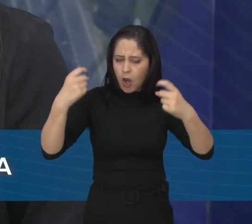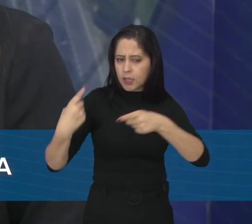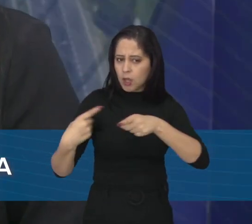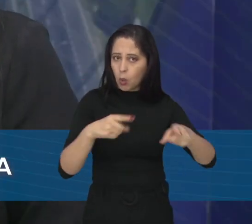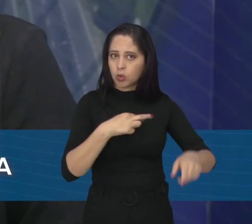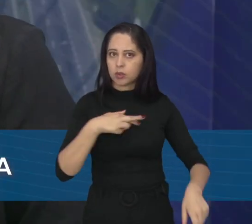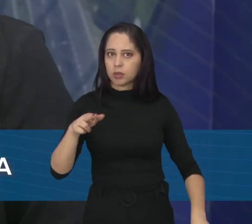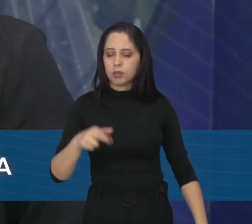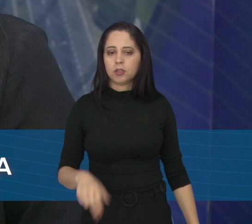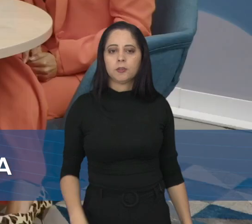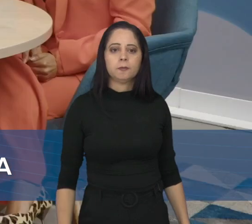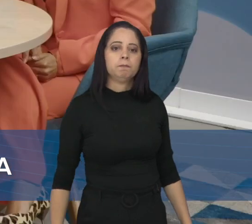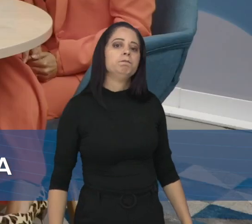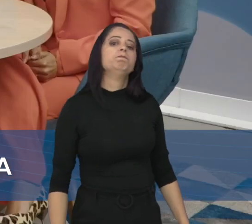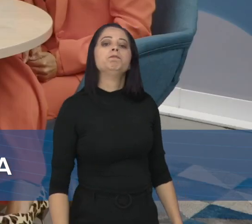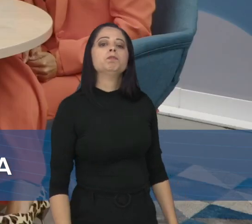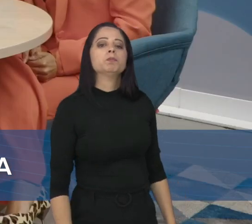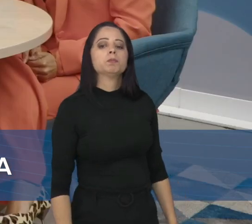também, né?